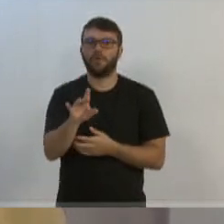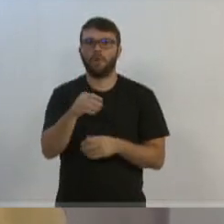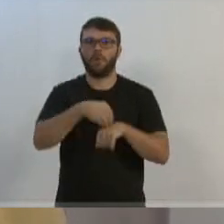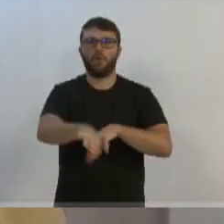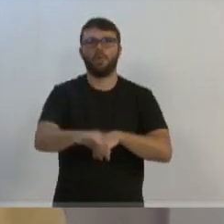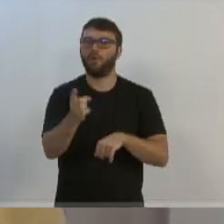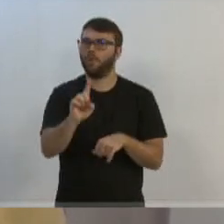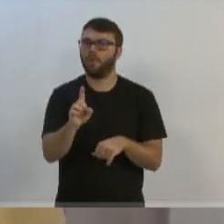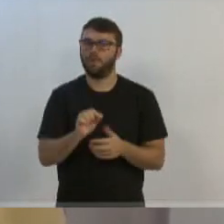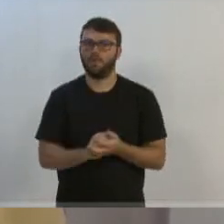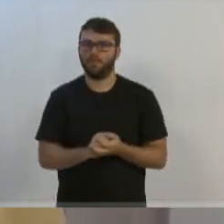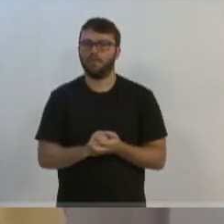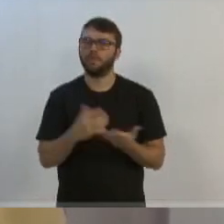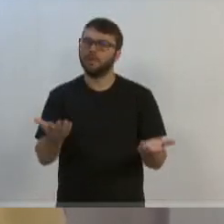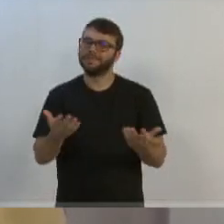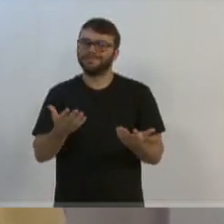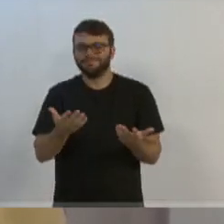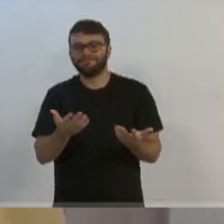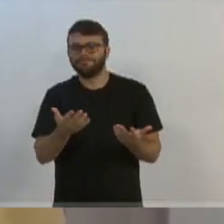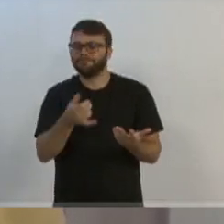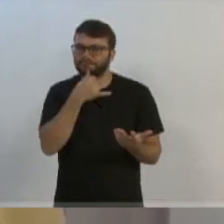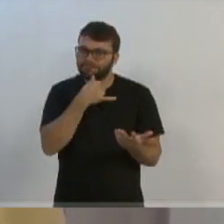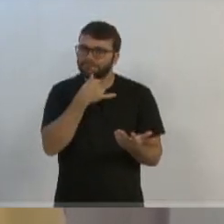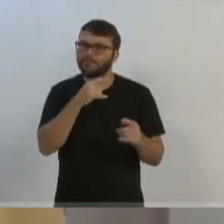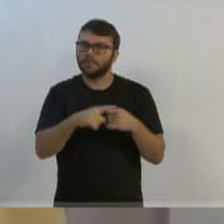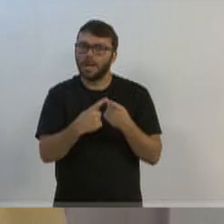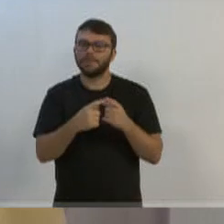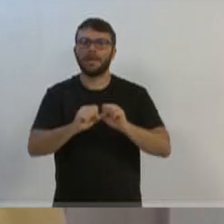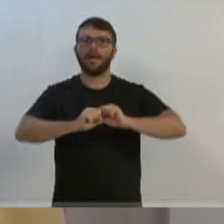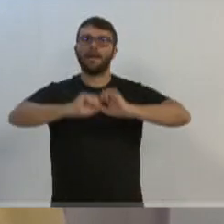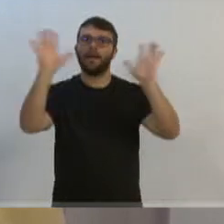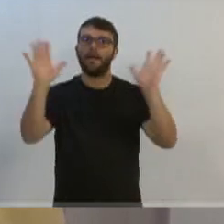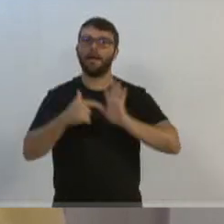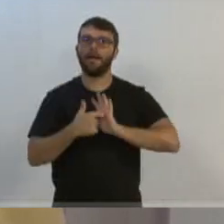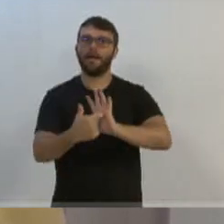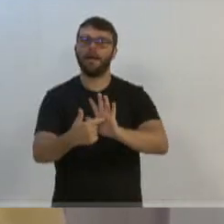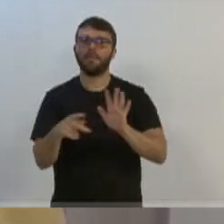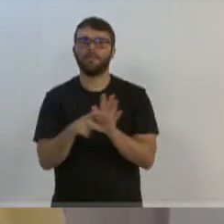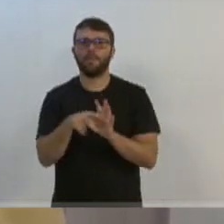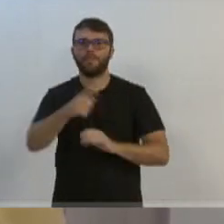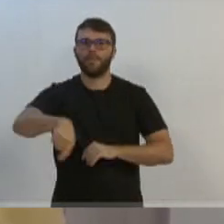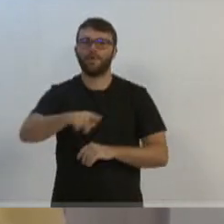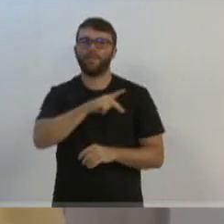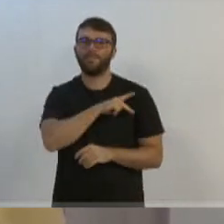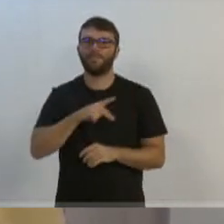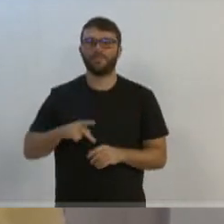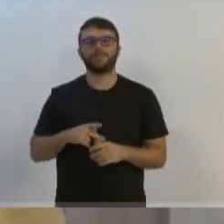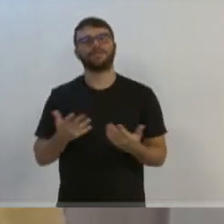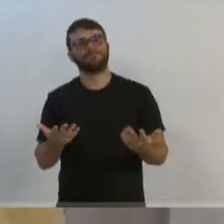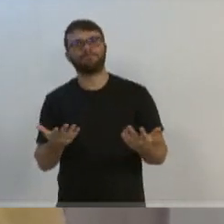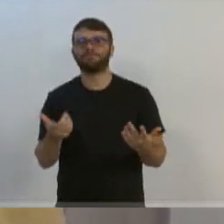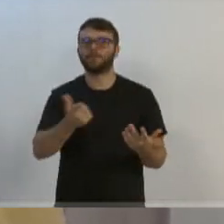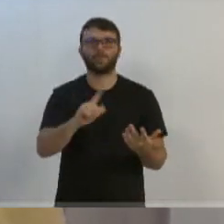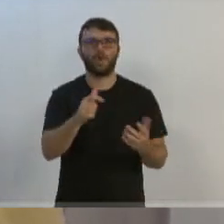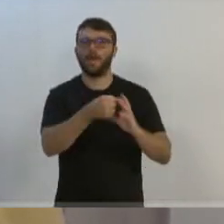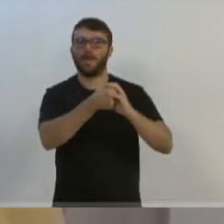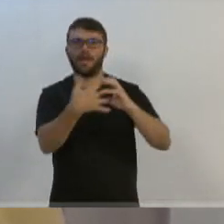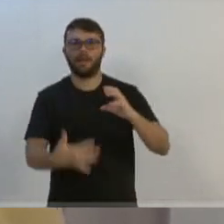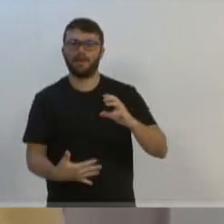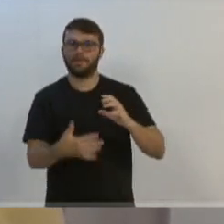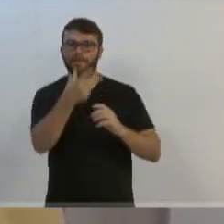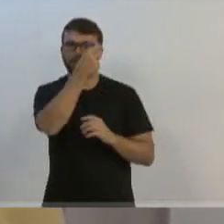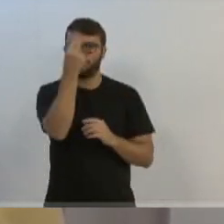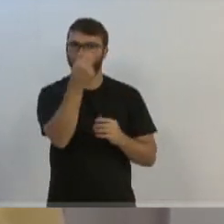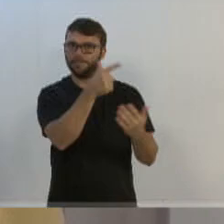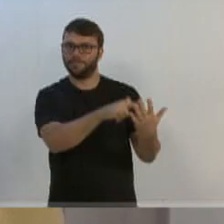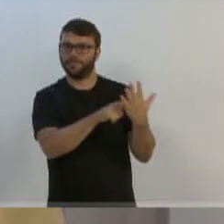recomendação. Lamentavelmente, parece que a transparência, dos atos públicos realmente não é uma característica da